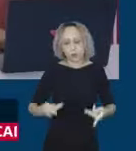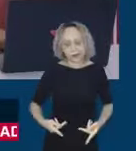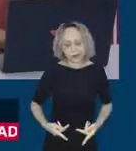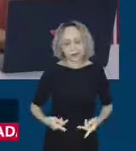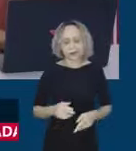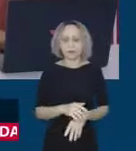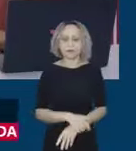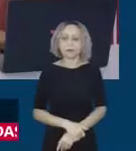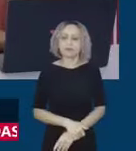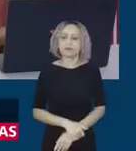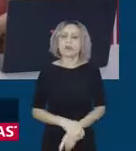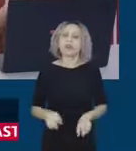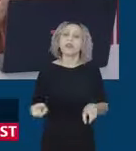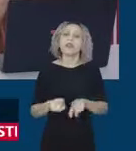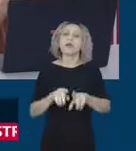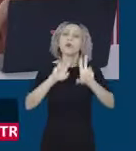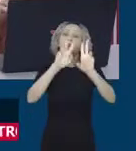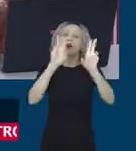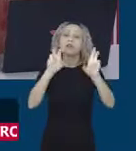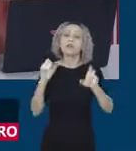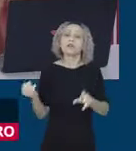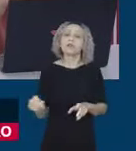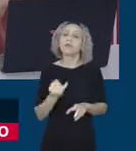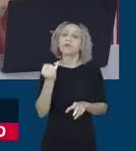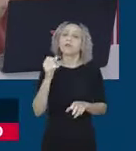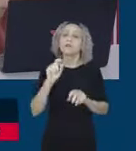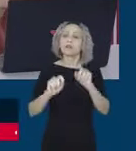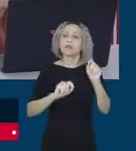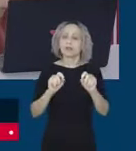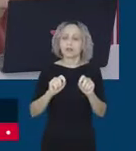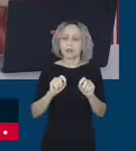Aproveitar e também falar de um outro assunto muito importante que vai,